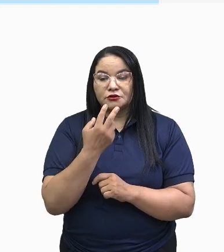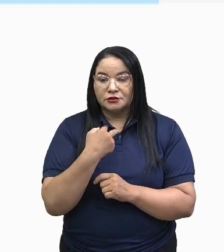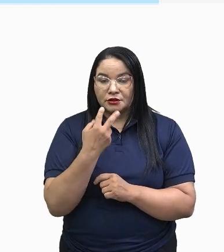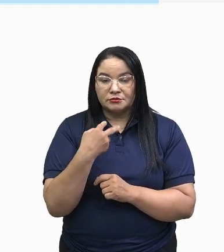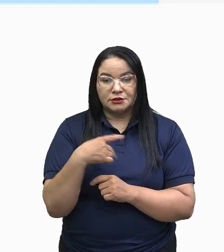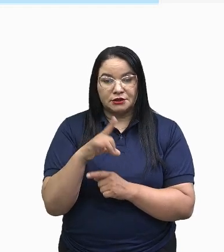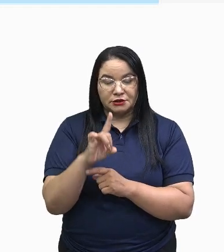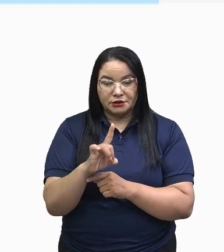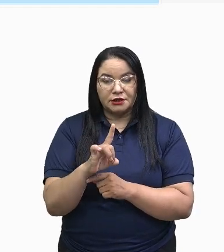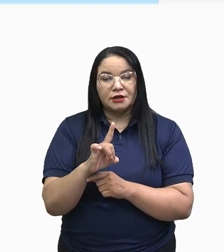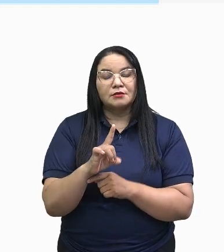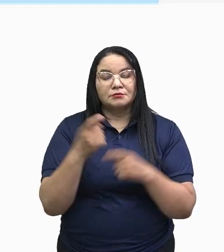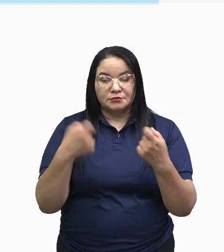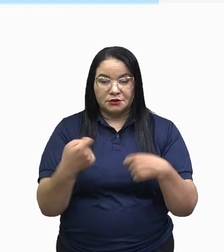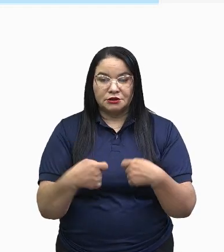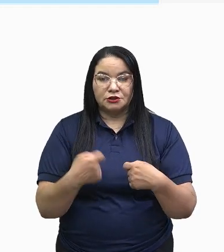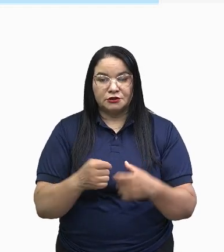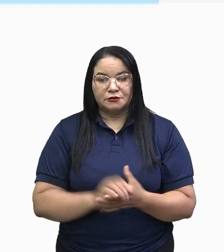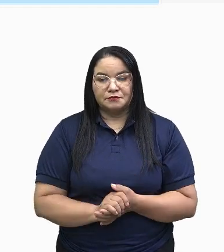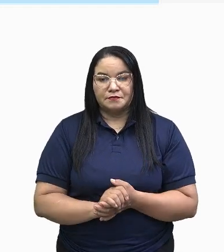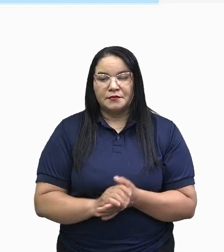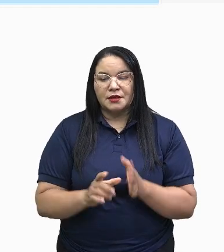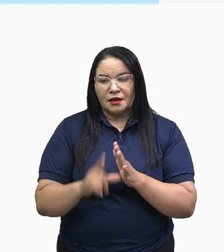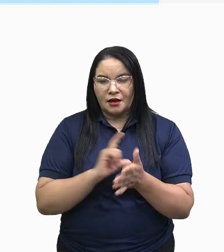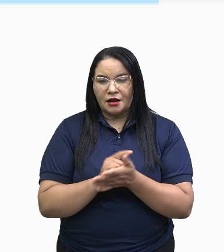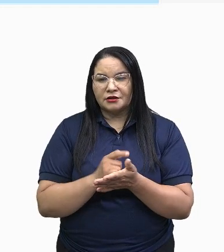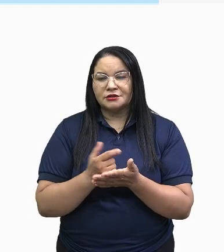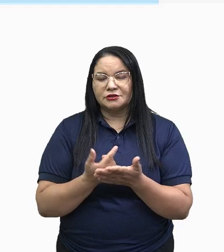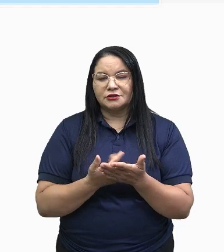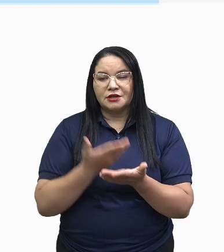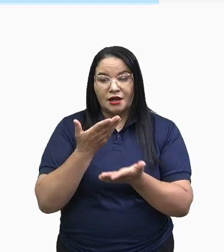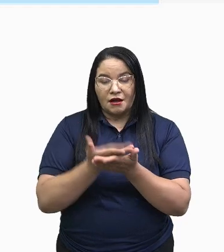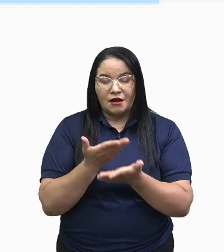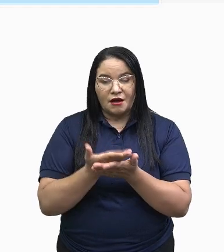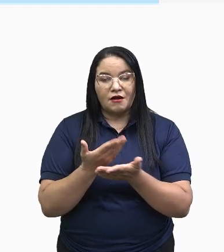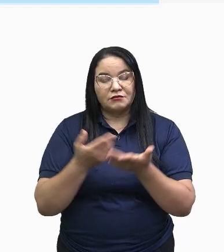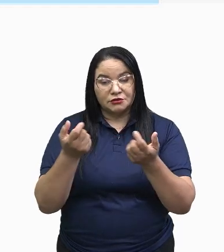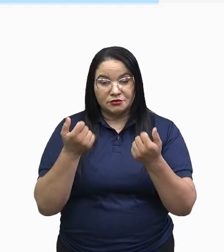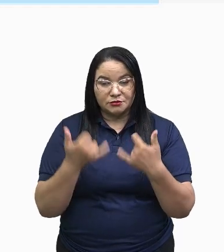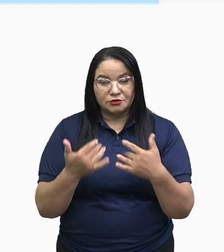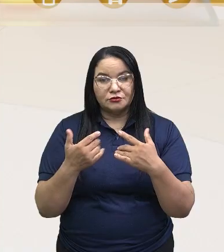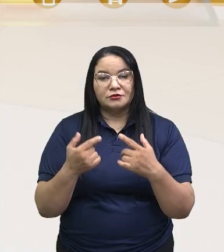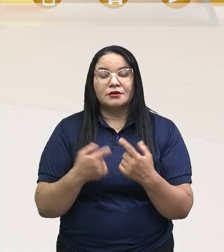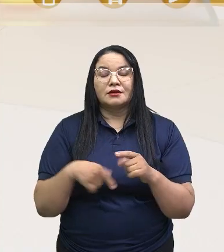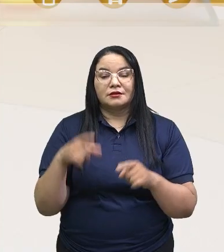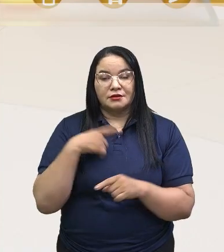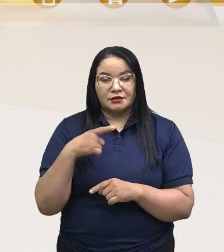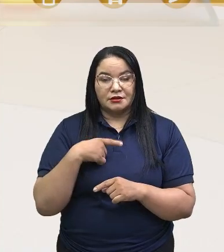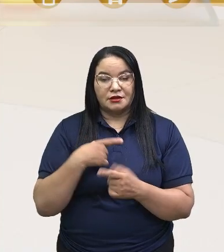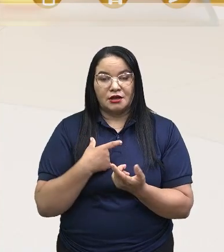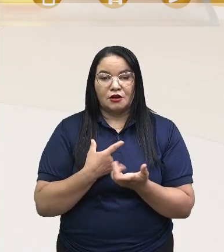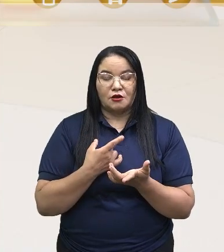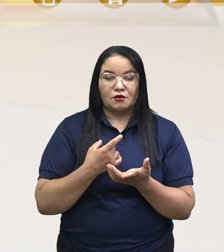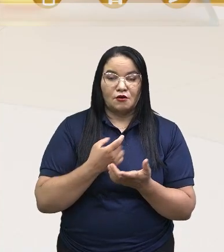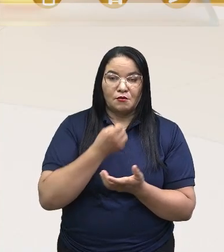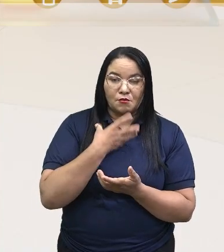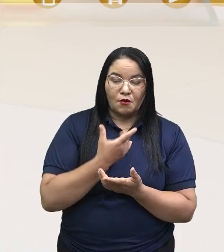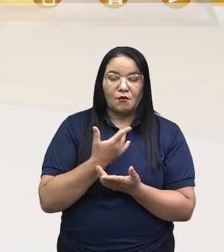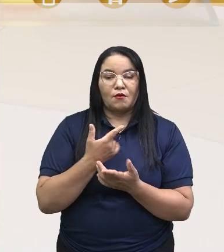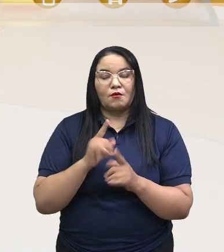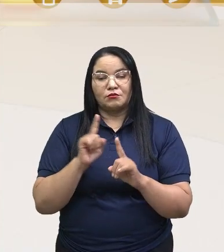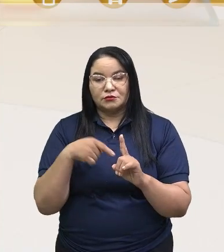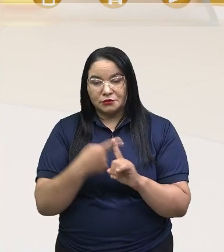Então, foi exatamente isso que nós falamos desde o início da aula, né? Tudo aqui tem os prós e tem os contras, né?